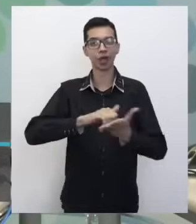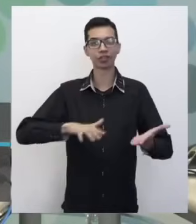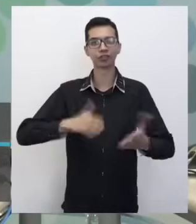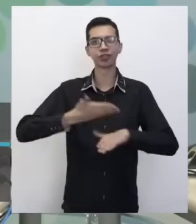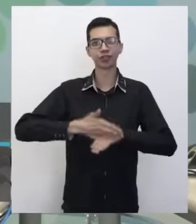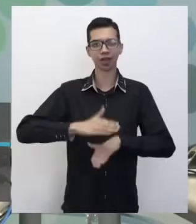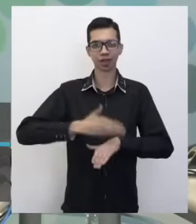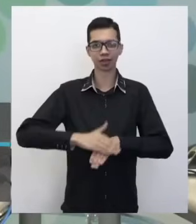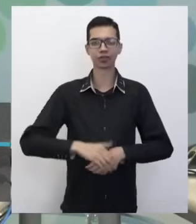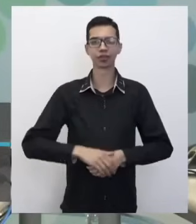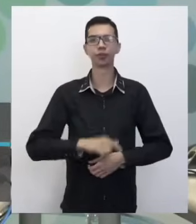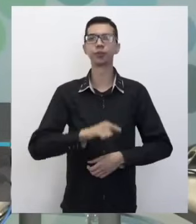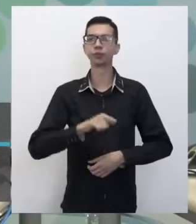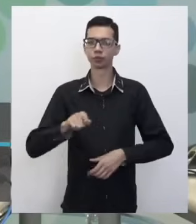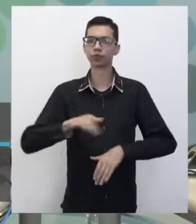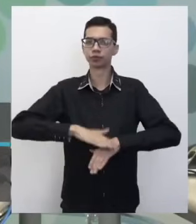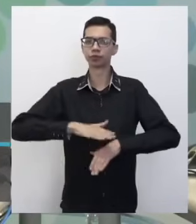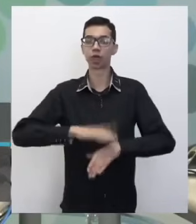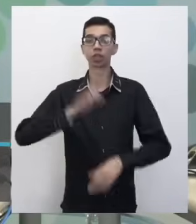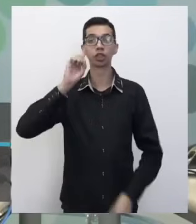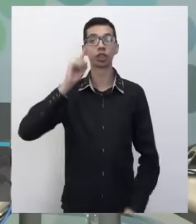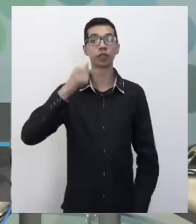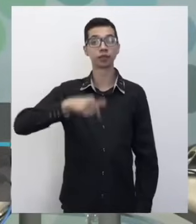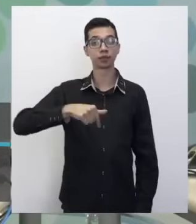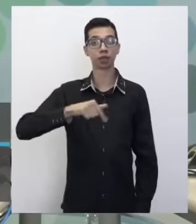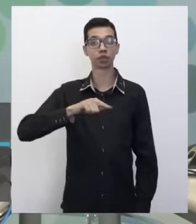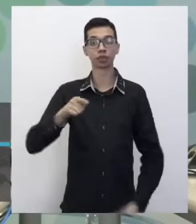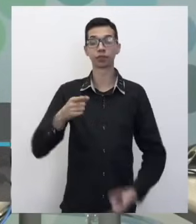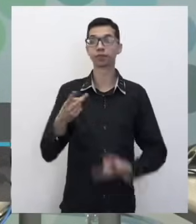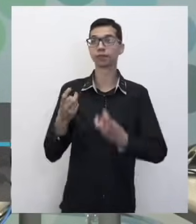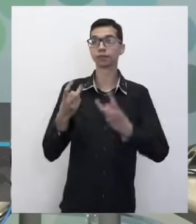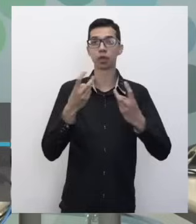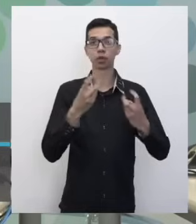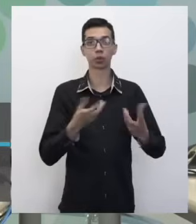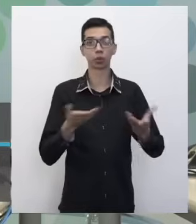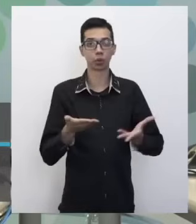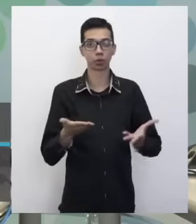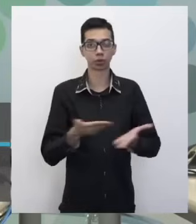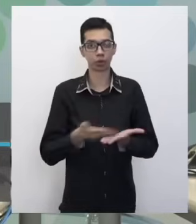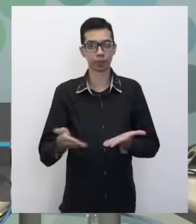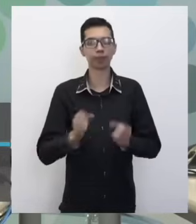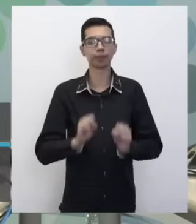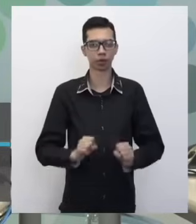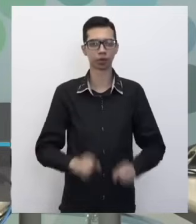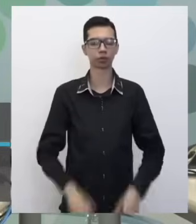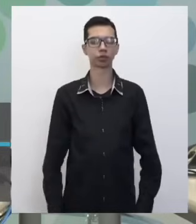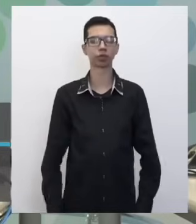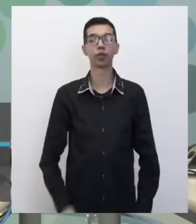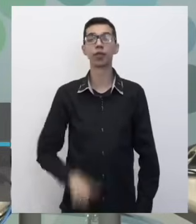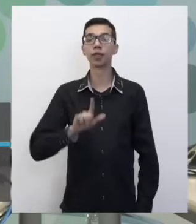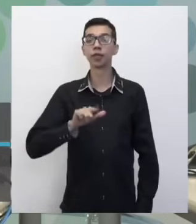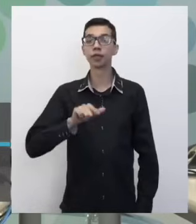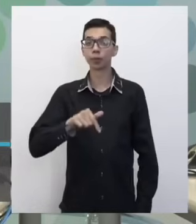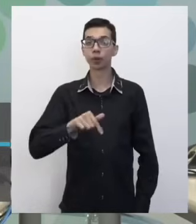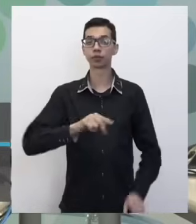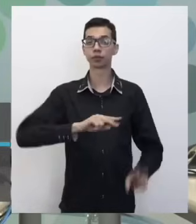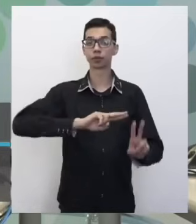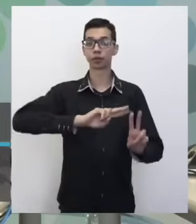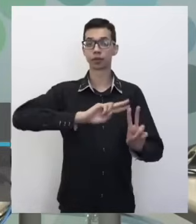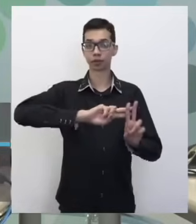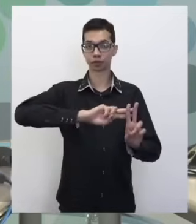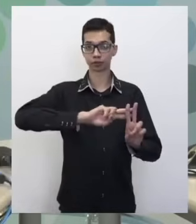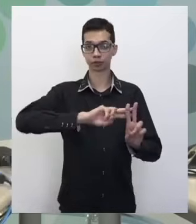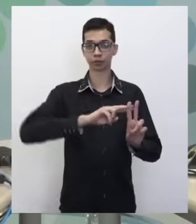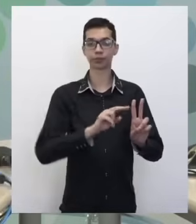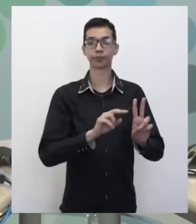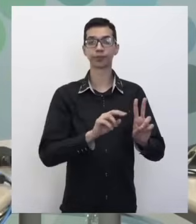façam aí, são 7 dias, né, de percepção, vocês podem começar, por exemplo, no dia de hoje, façam e depois postem lá com a hashtag